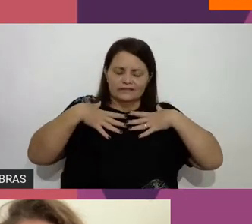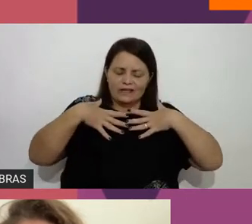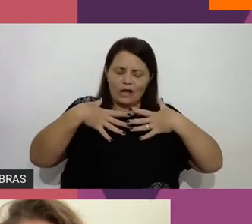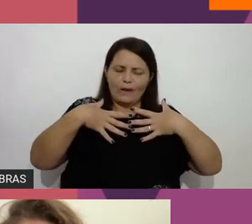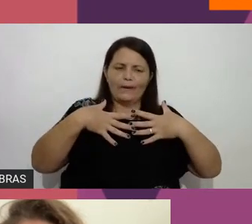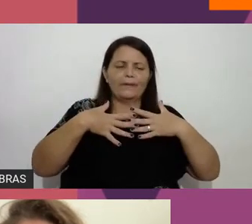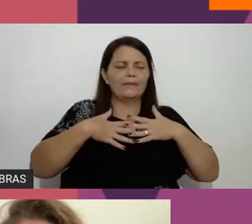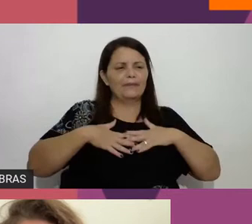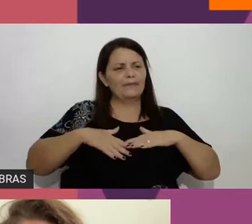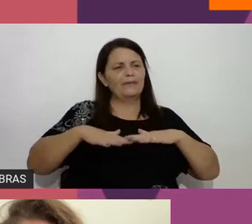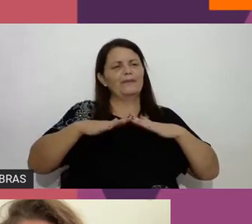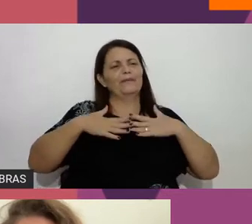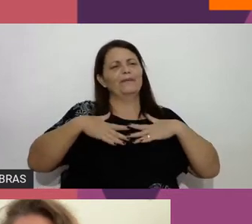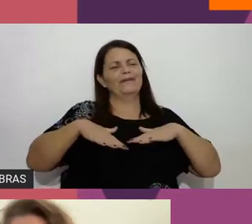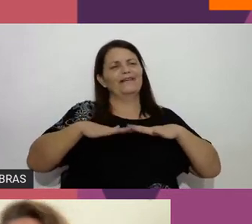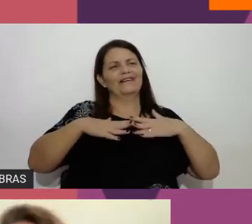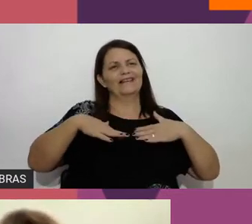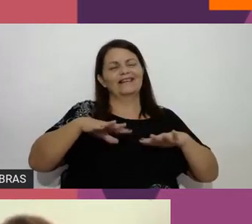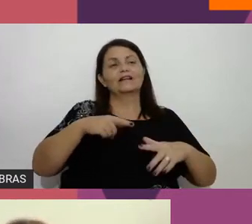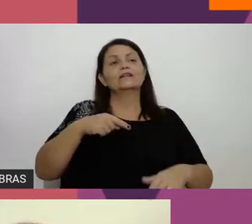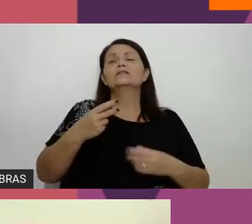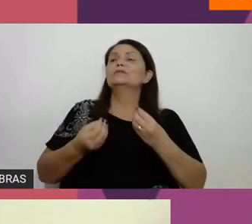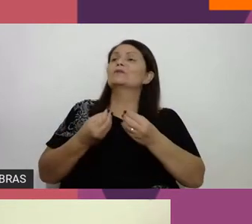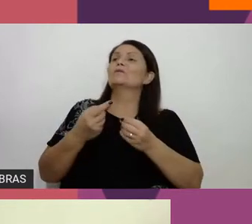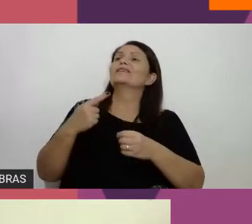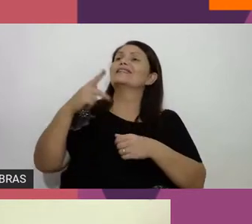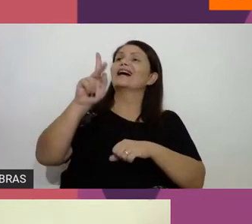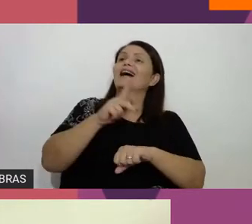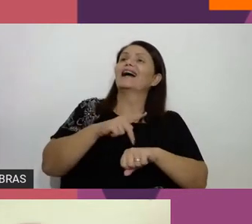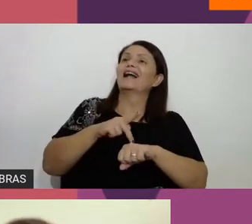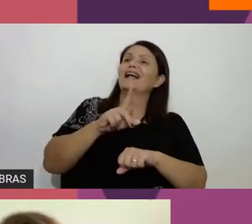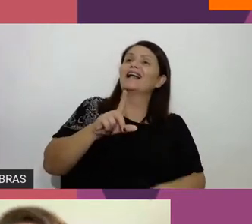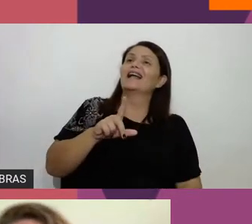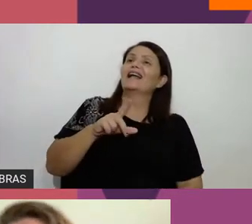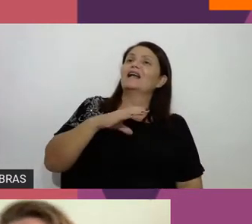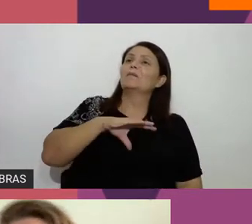assim como é que tá em Lisboa